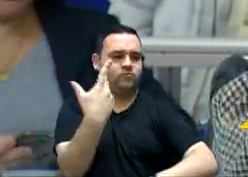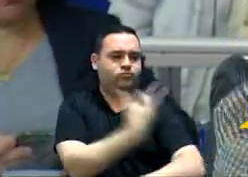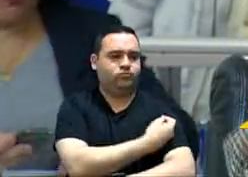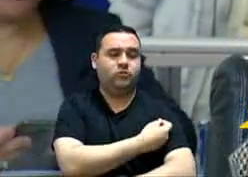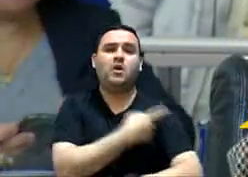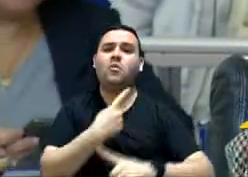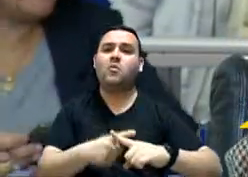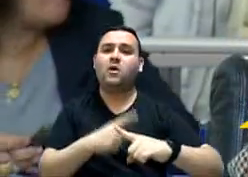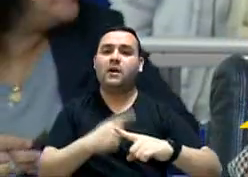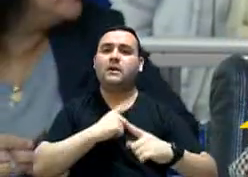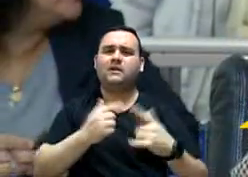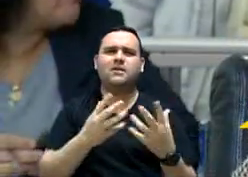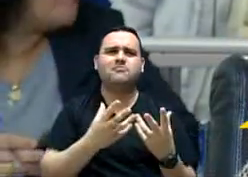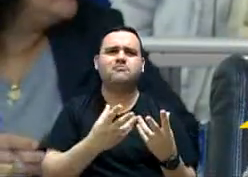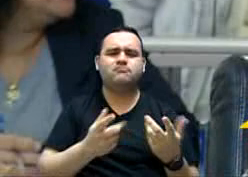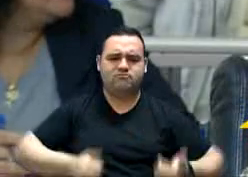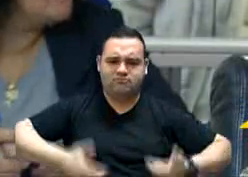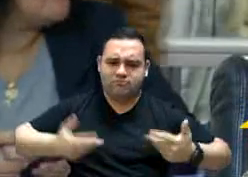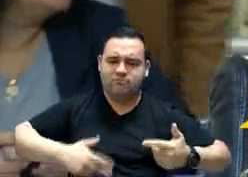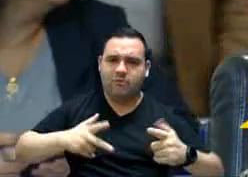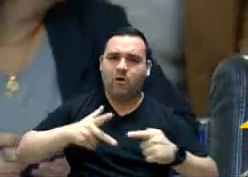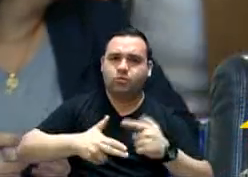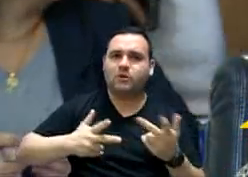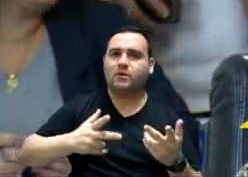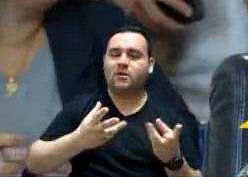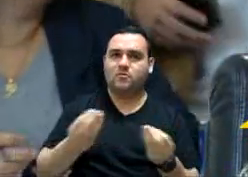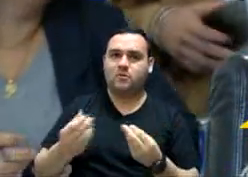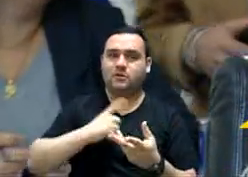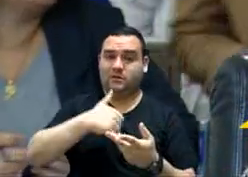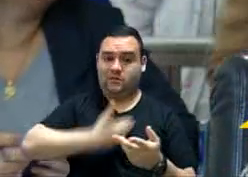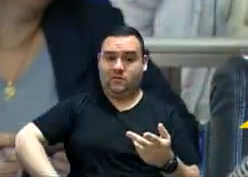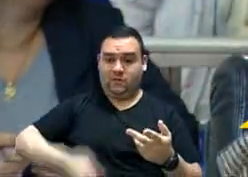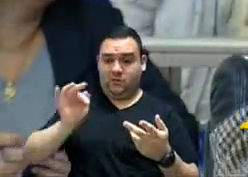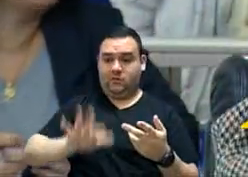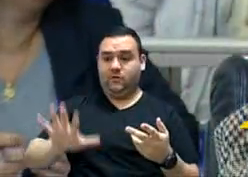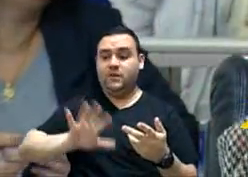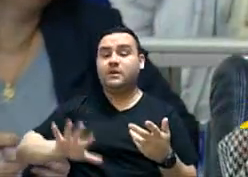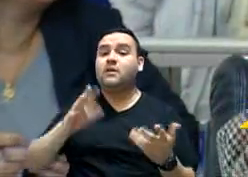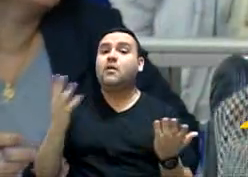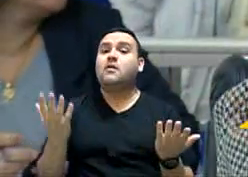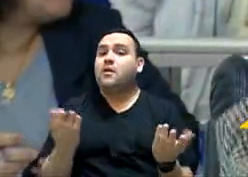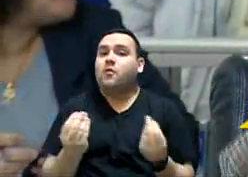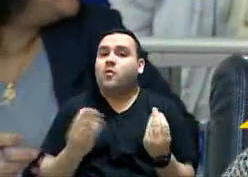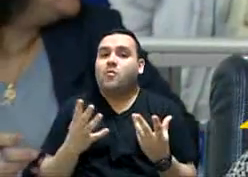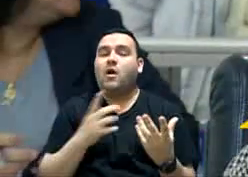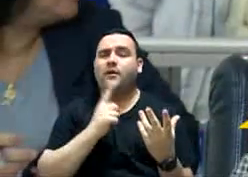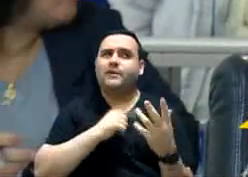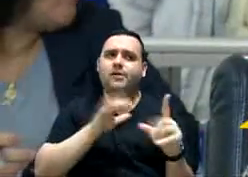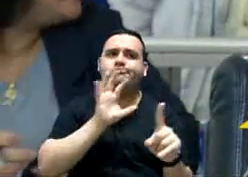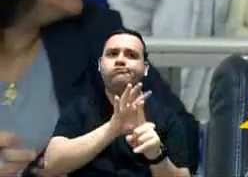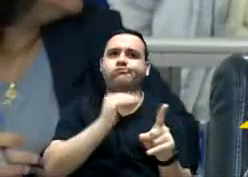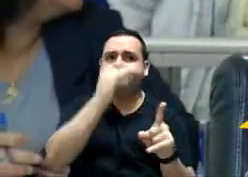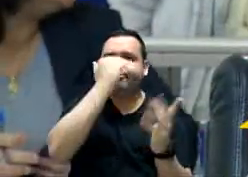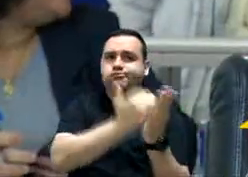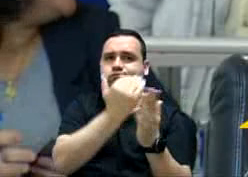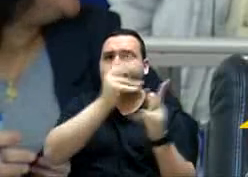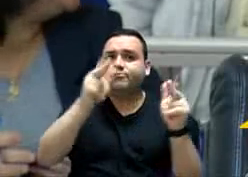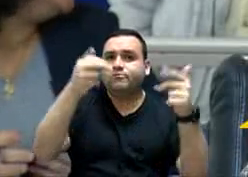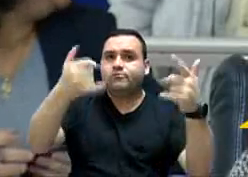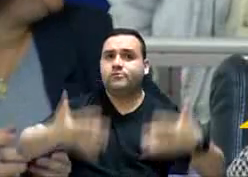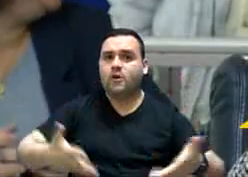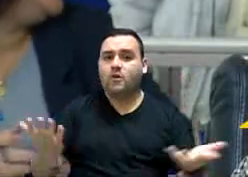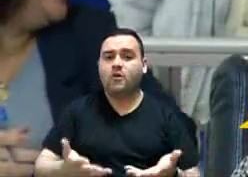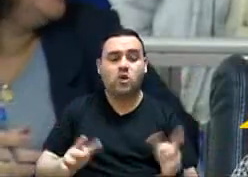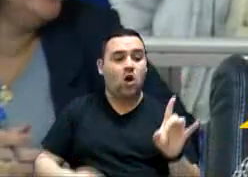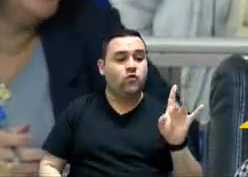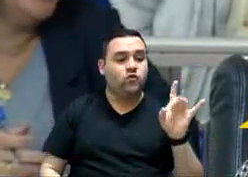vacinas, porque houve uma contenção de gastos, no geral, no governo federal, e foi afetado, como Vossa Excelência estava